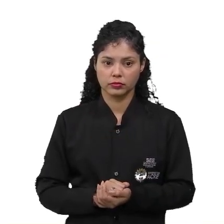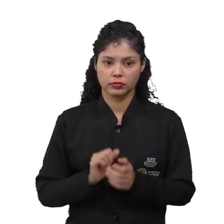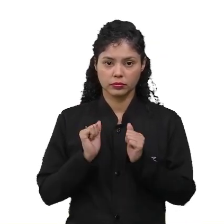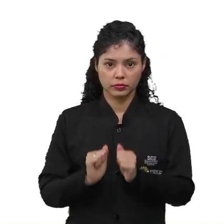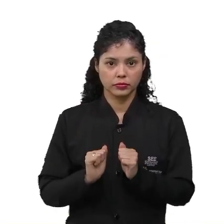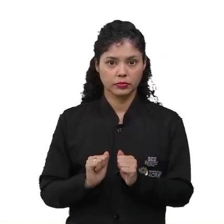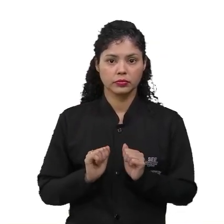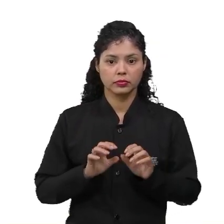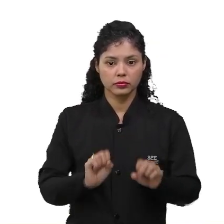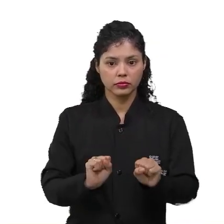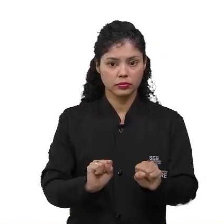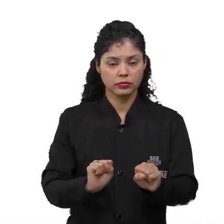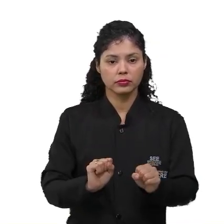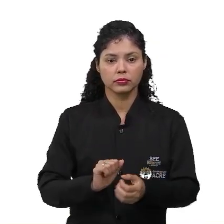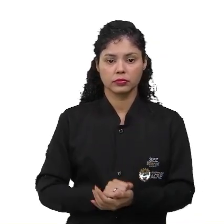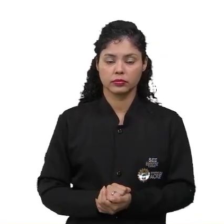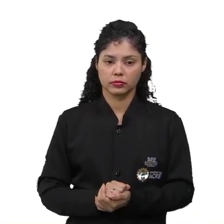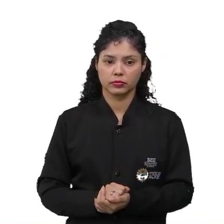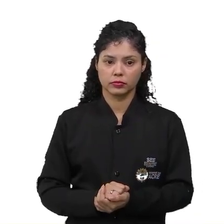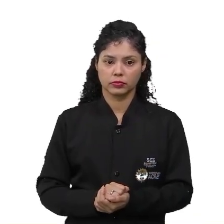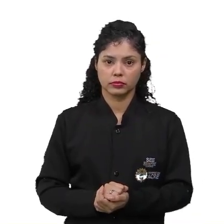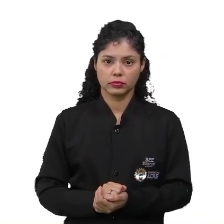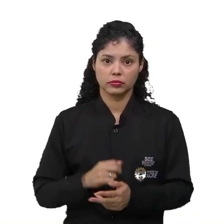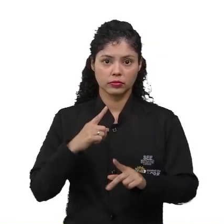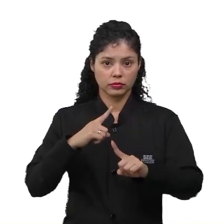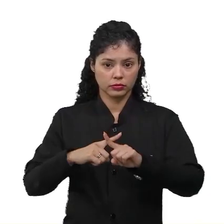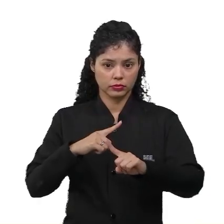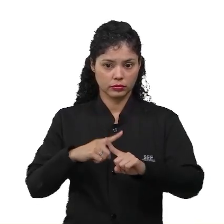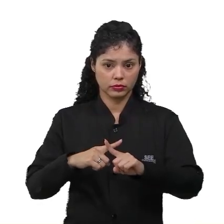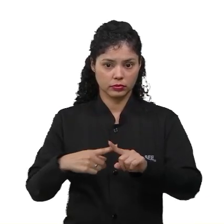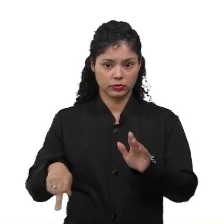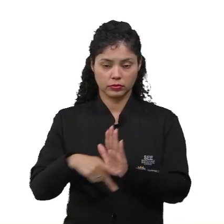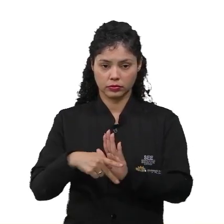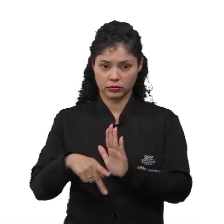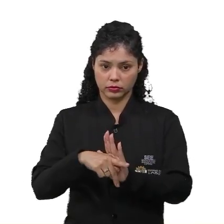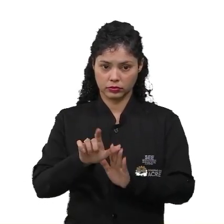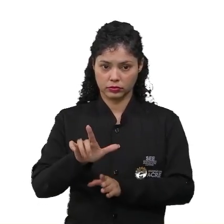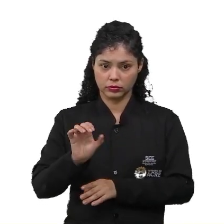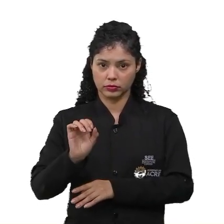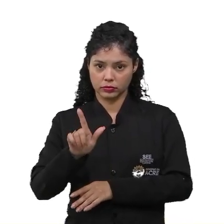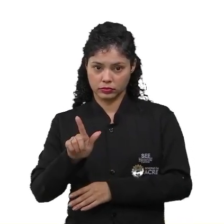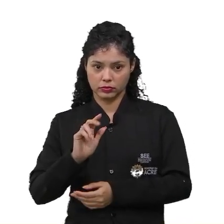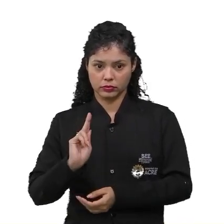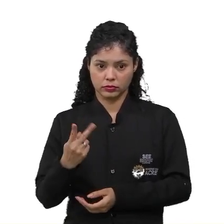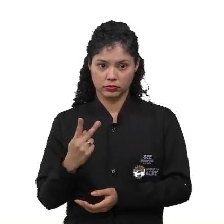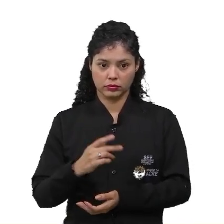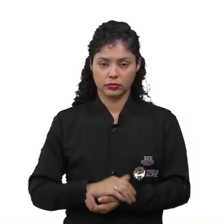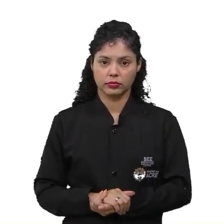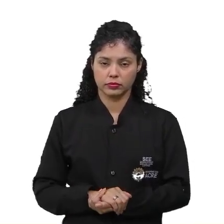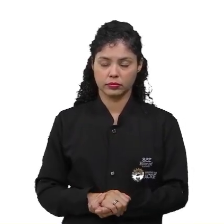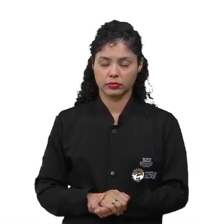pode pegar o expoente e multiplicar pelo logaritmo.